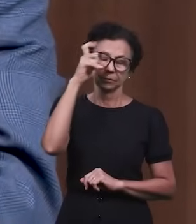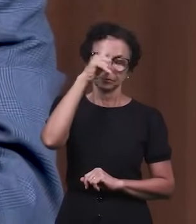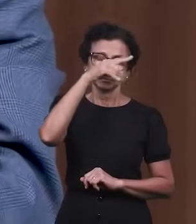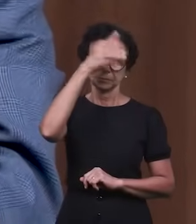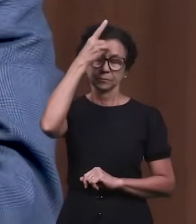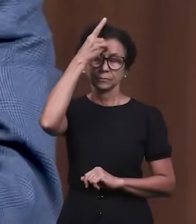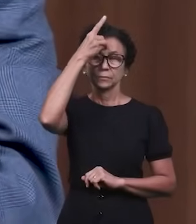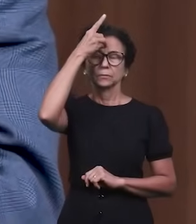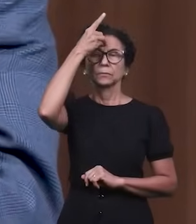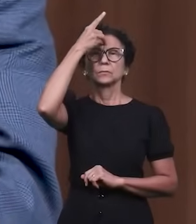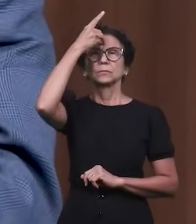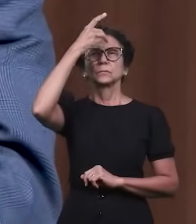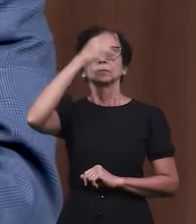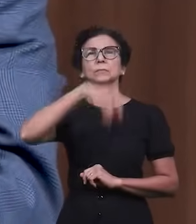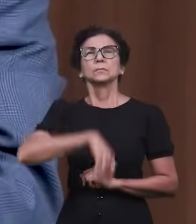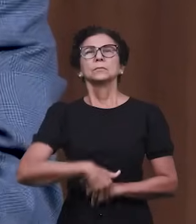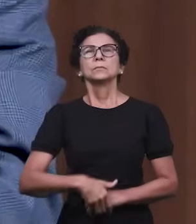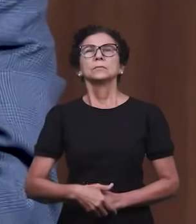dons,